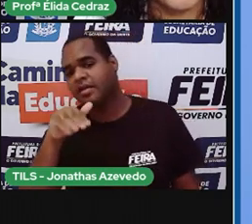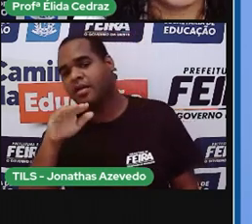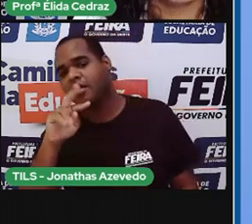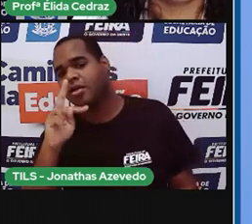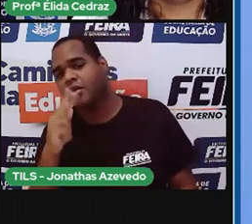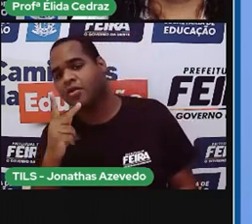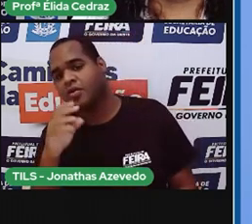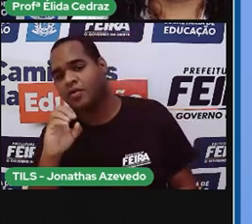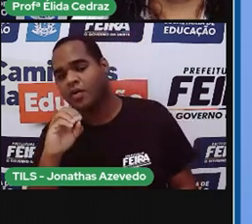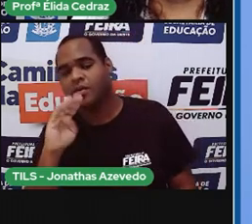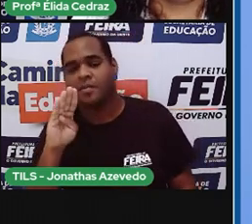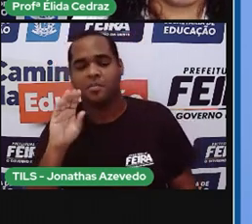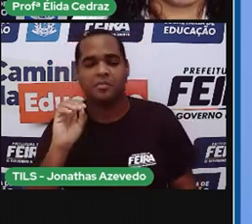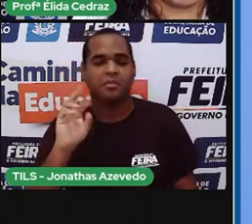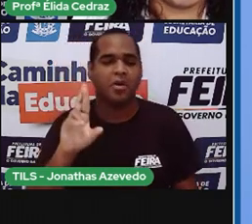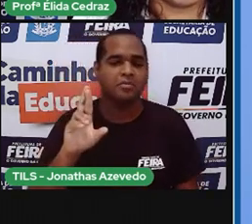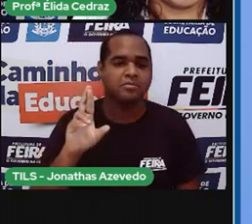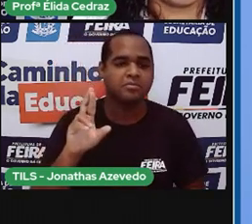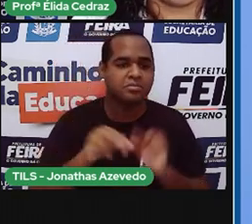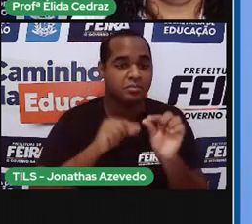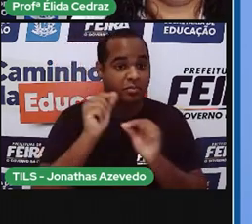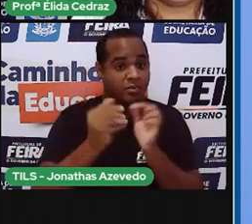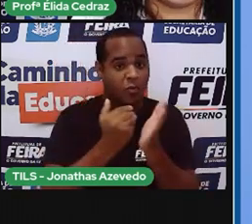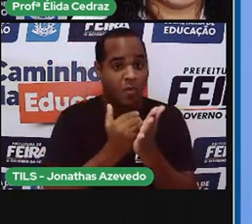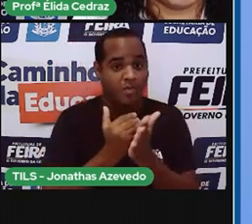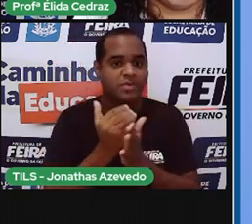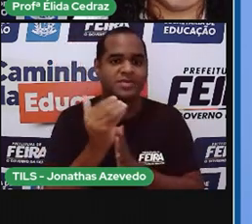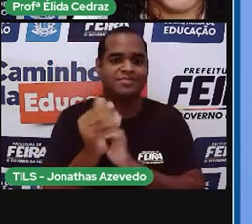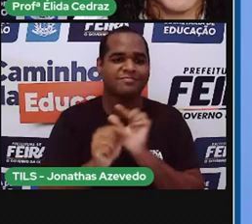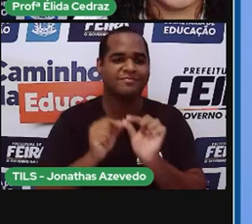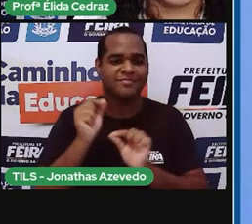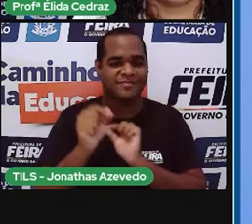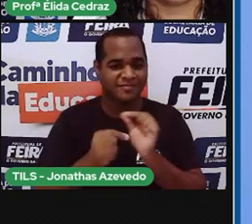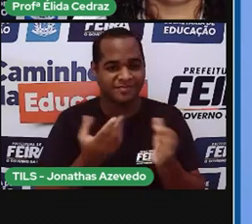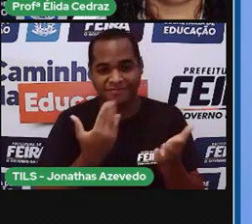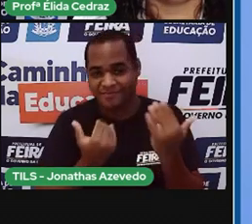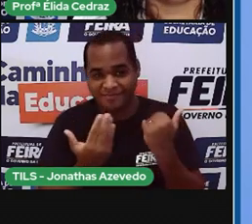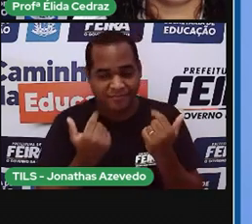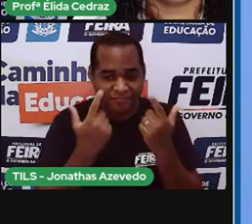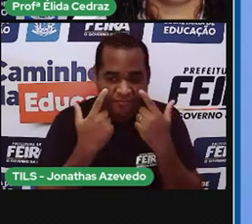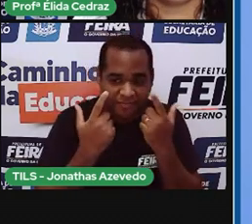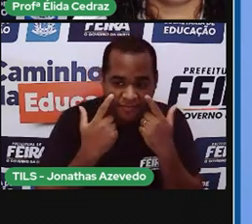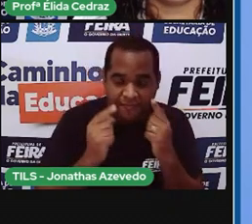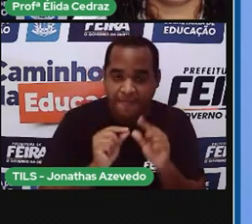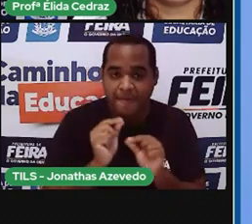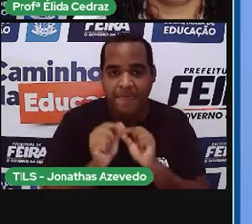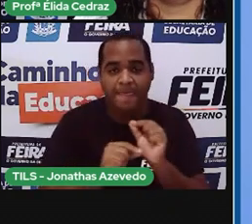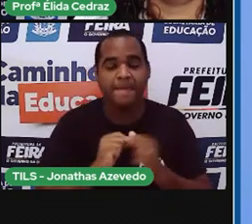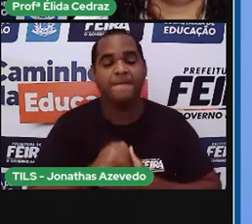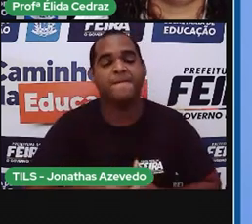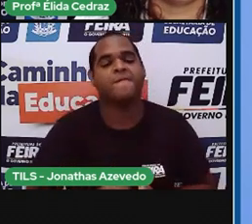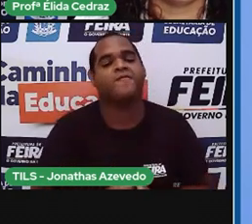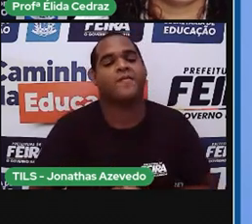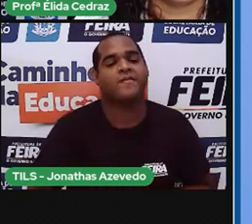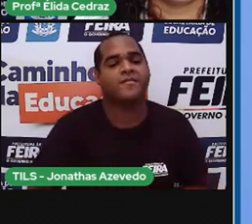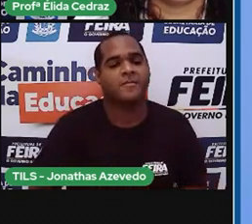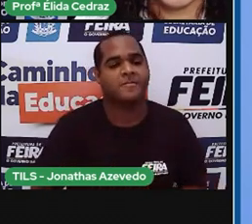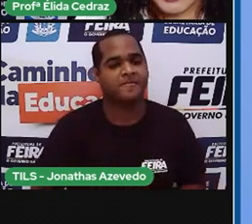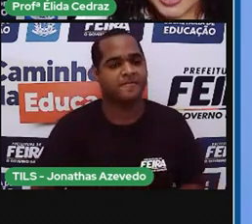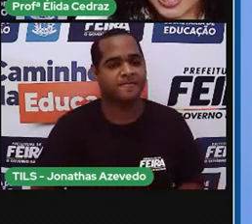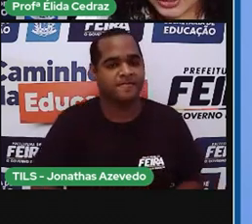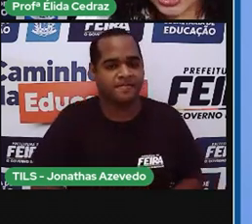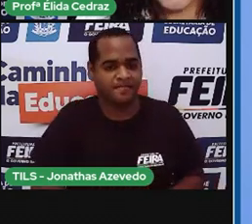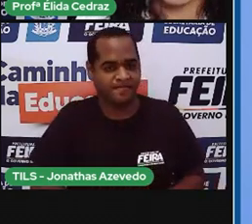Zitanhobó. Vamos começar com tan. Vamos lá? Tan, tan, tan,